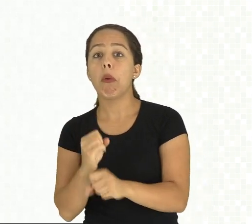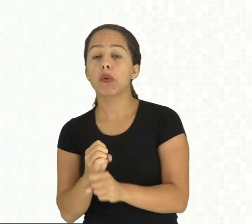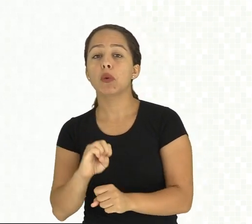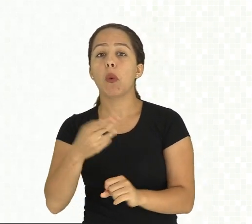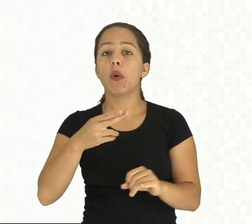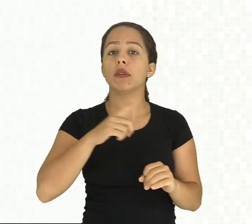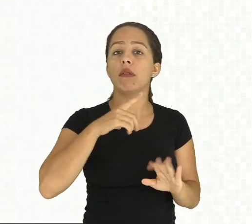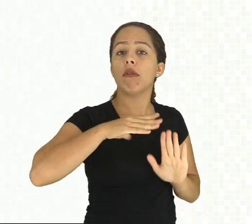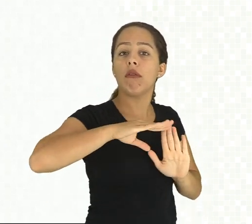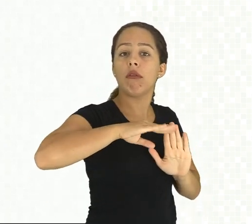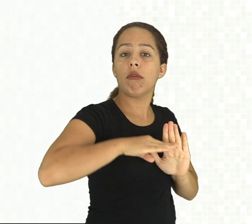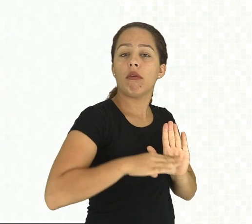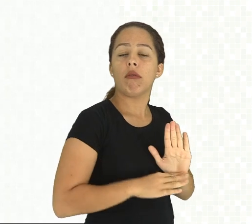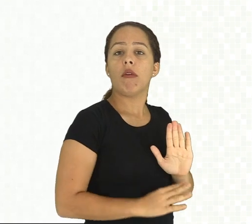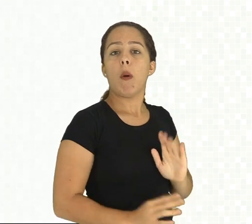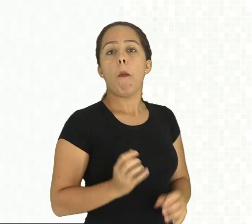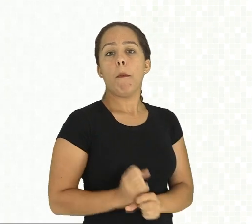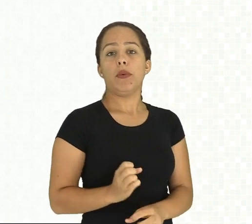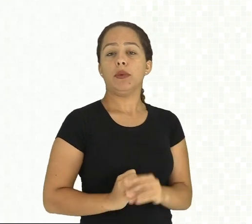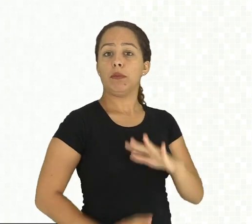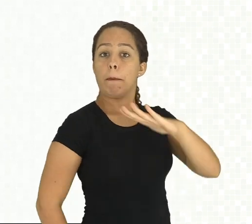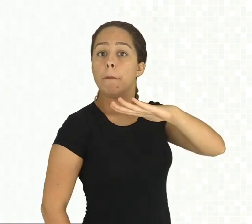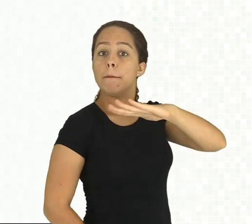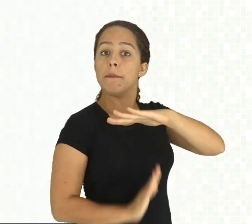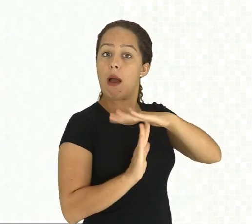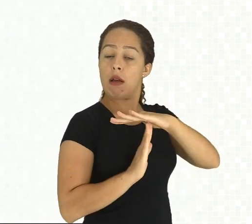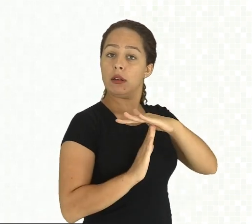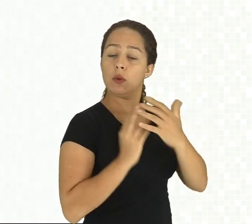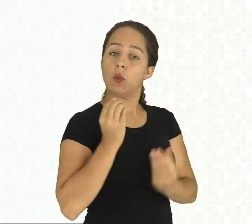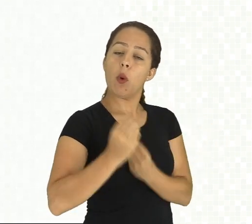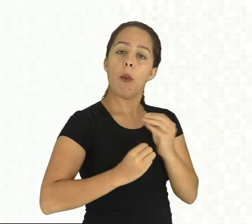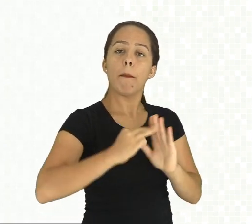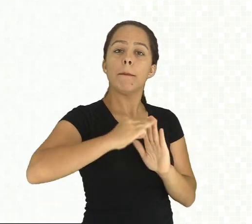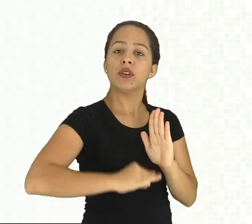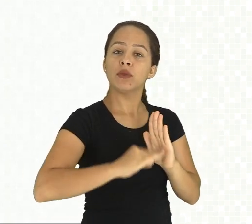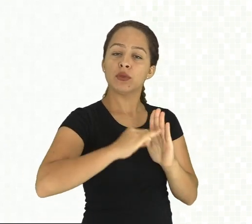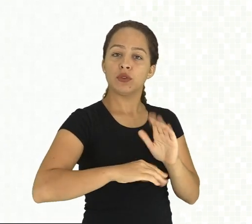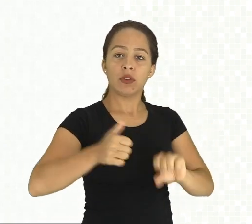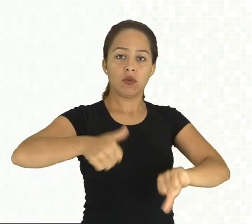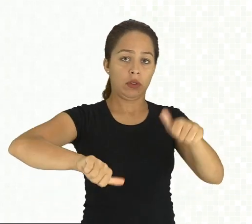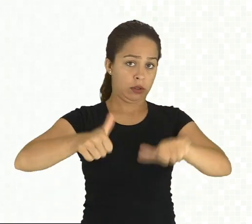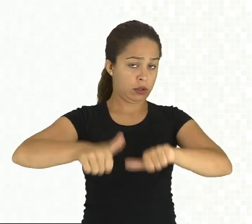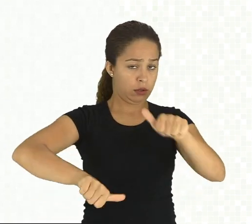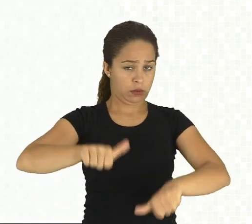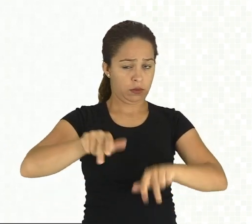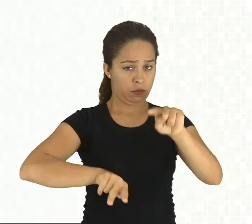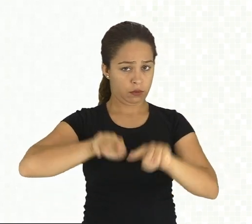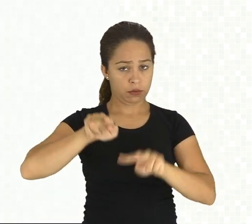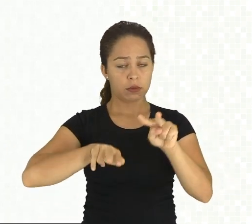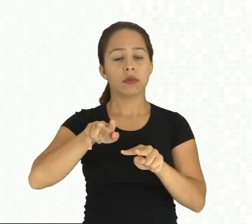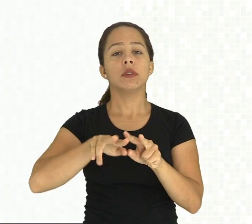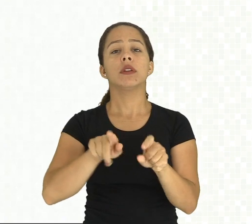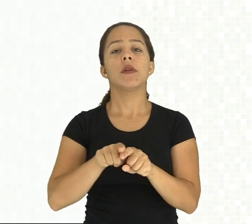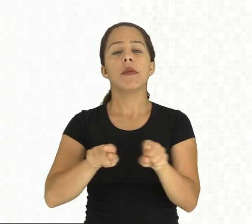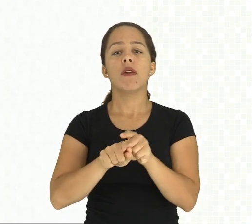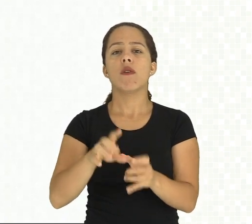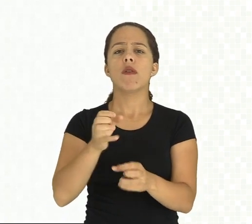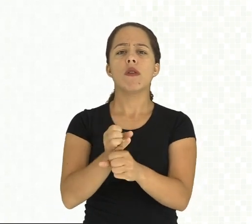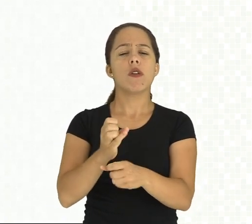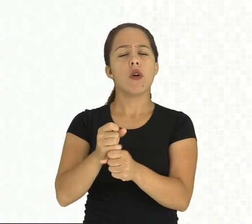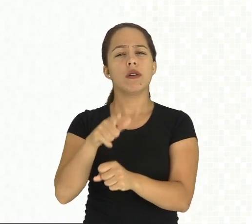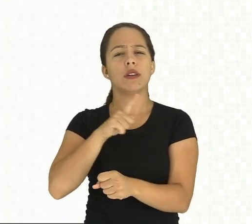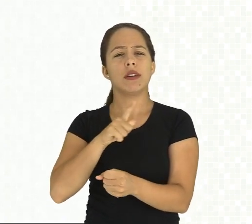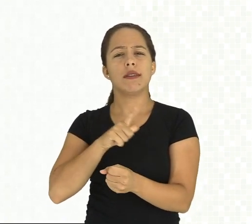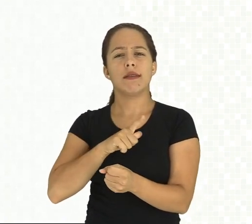pontos e vai ser uma escala na qual pontuação máxima qual é o método de avaliação qual é a categoria de